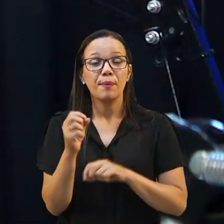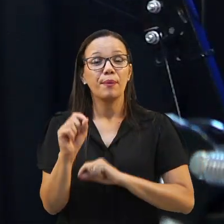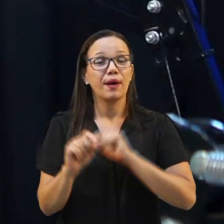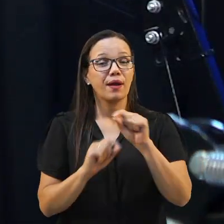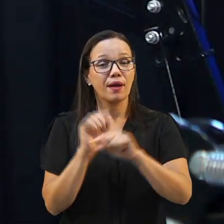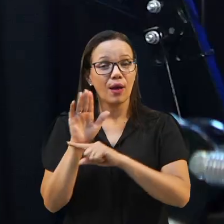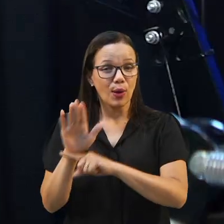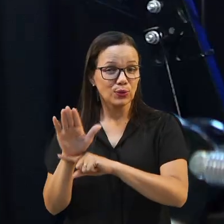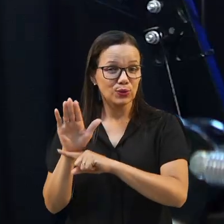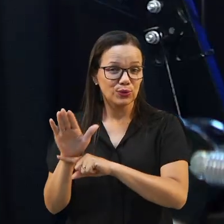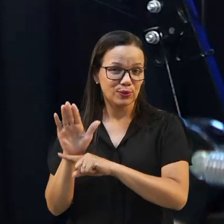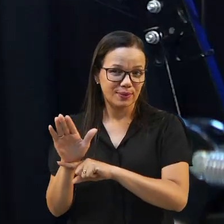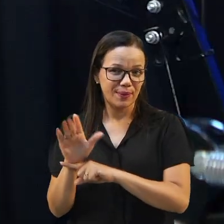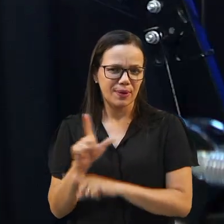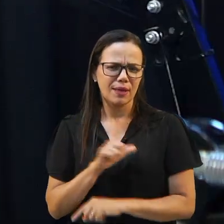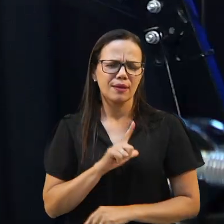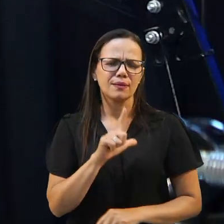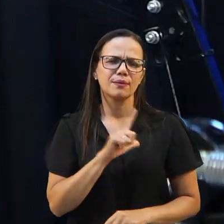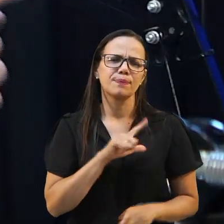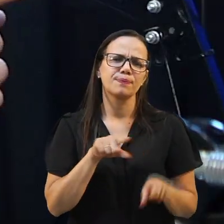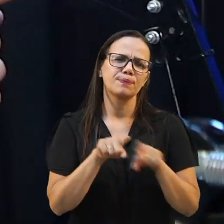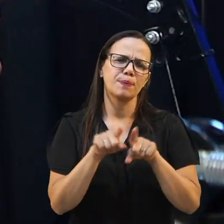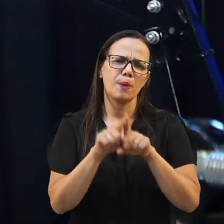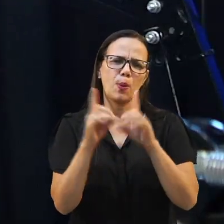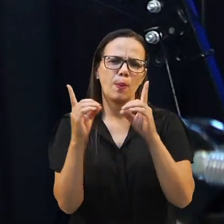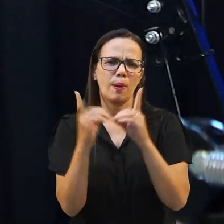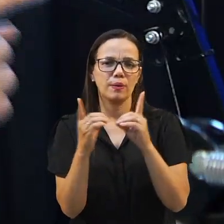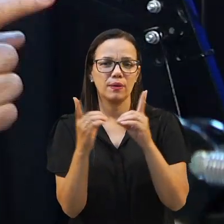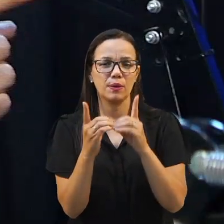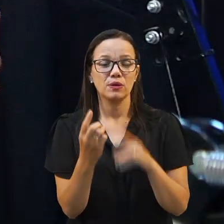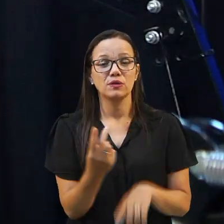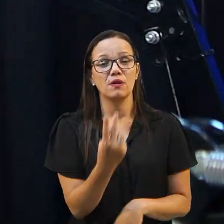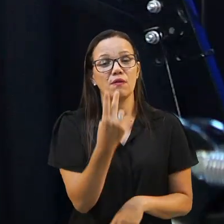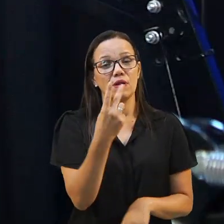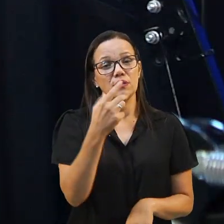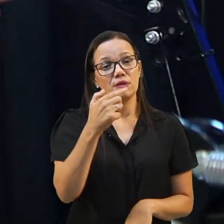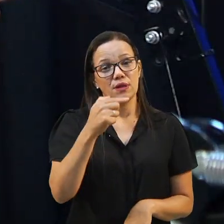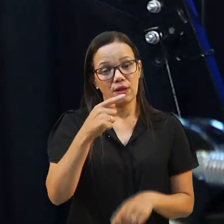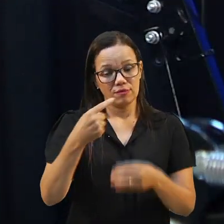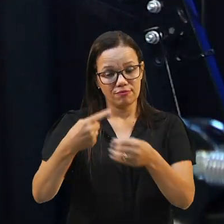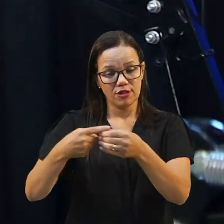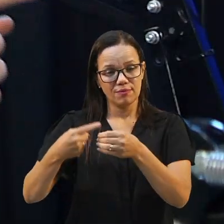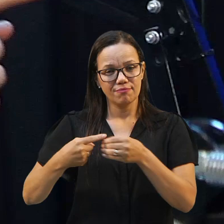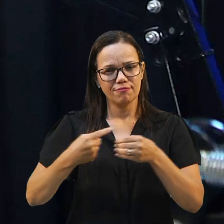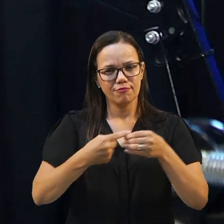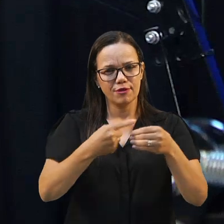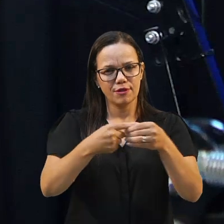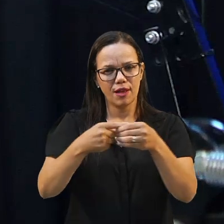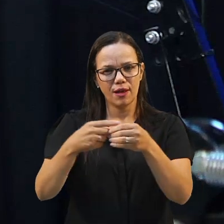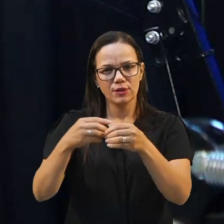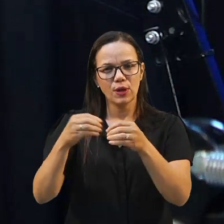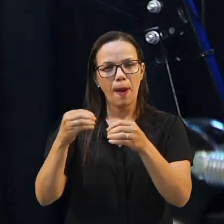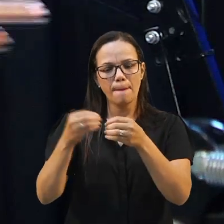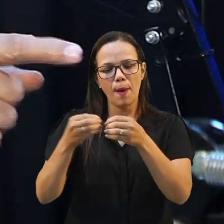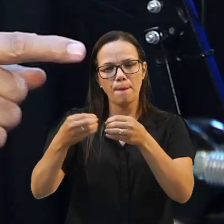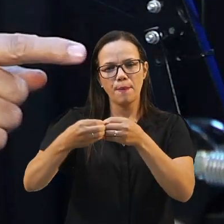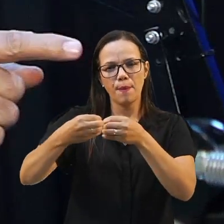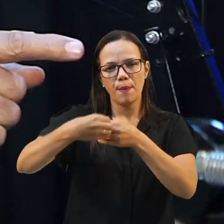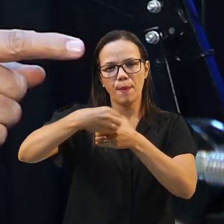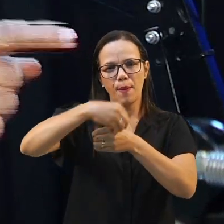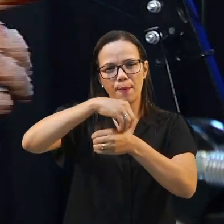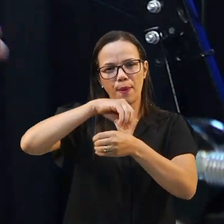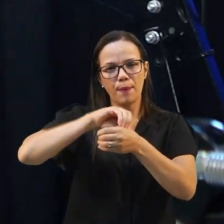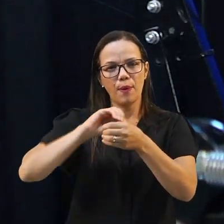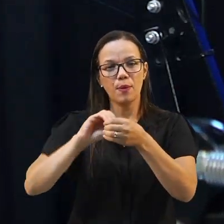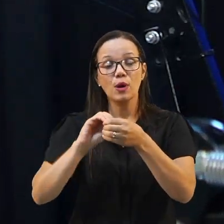isso. Nós temos o atendimento de 27 cidades no entorno de Uberlândia, no Hospital